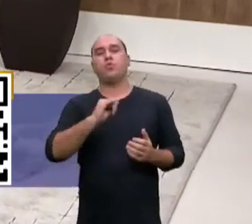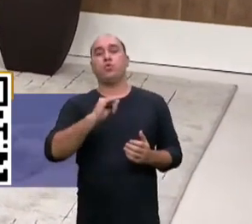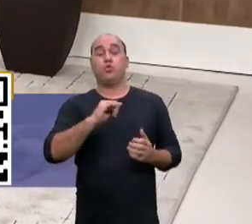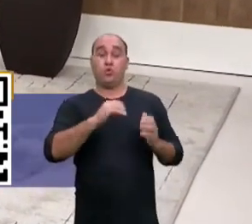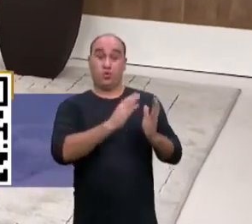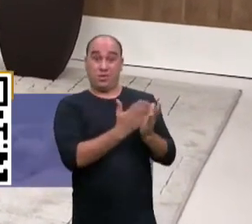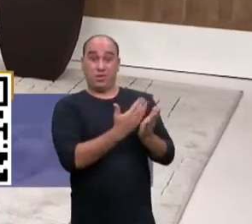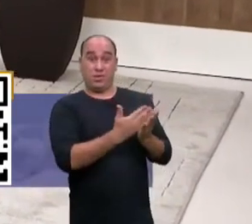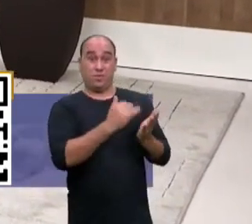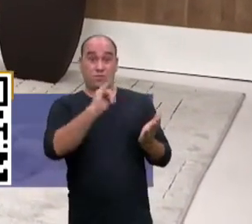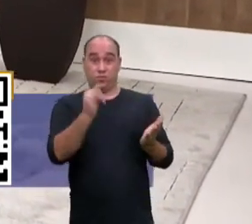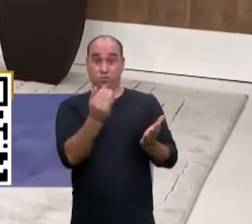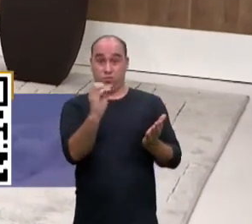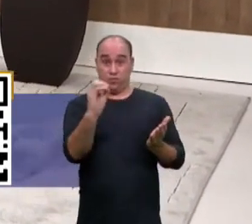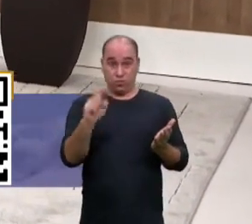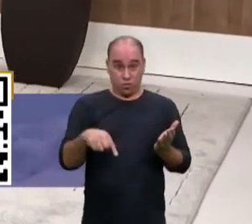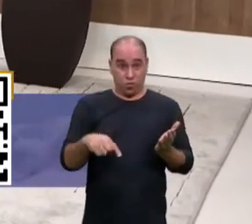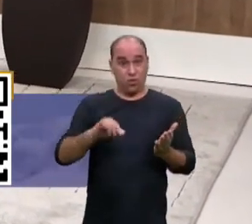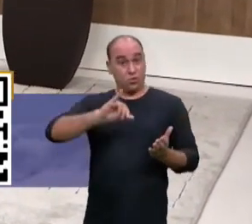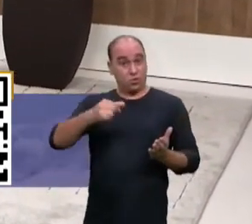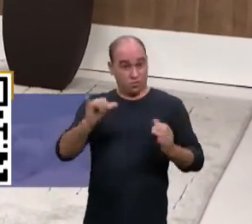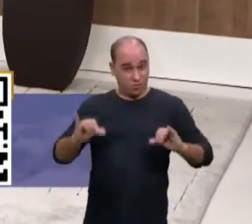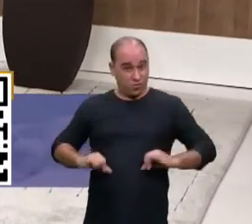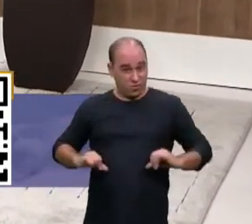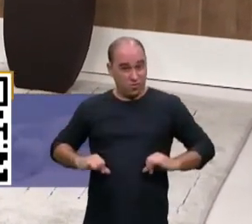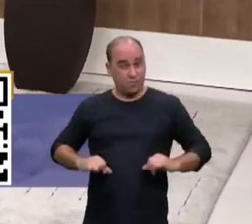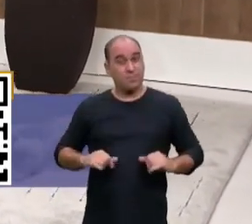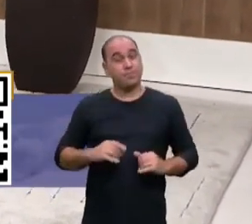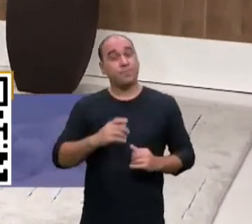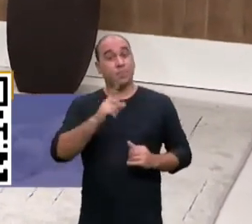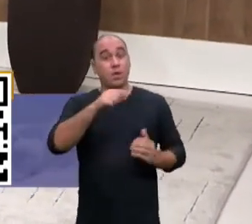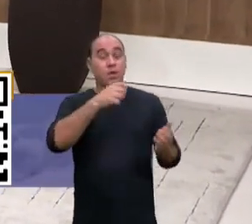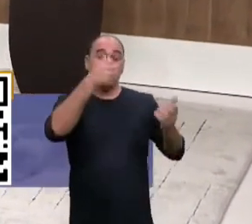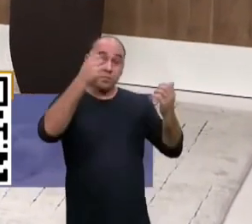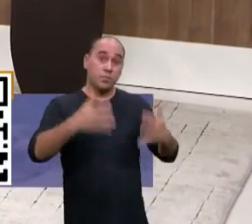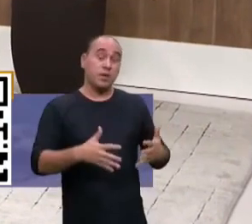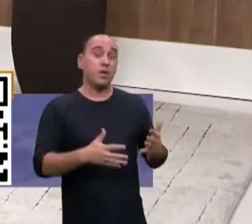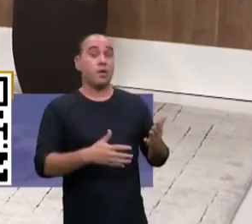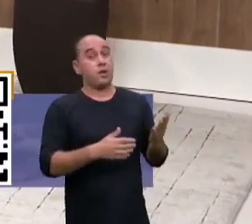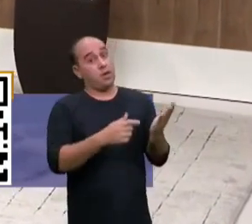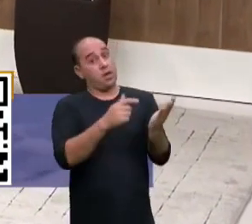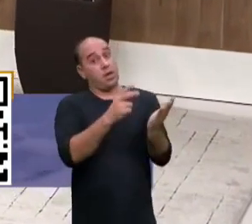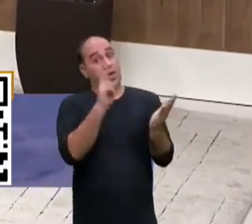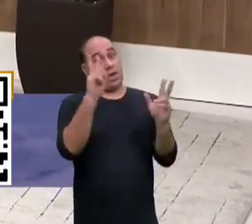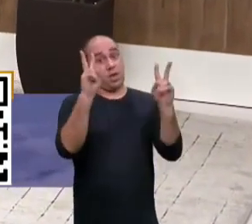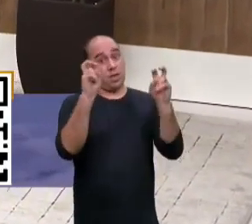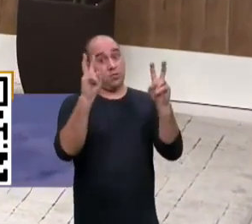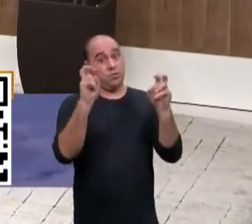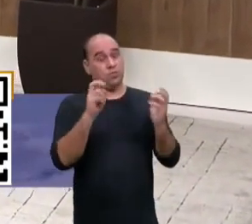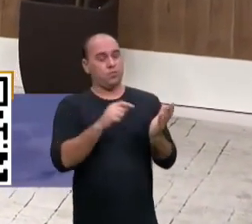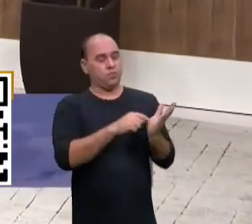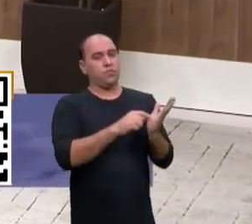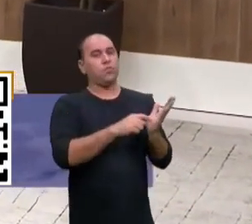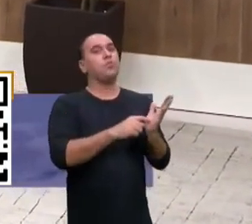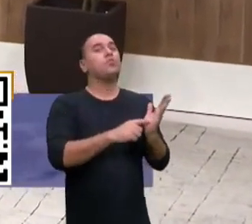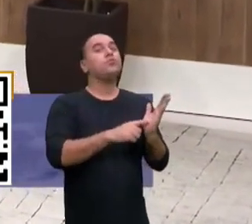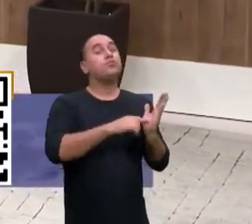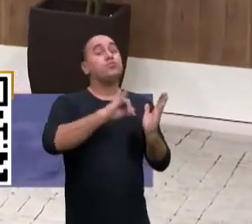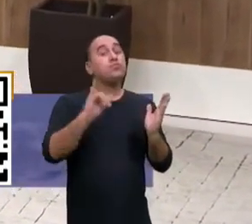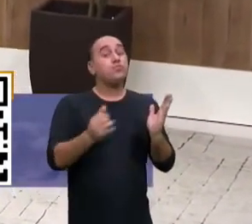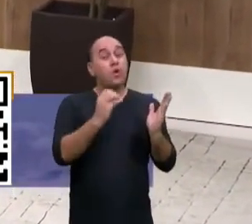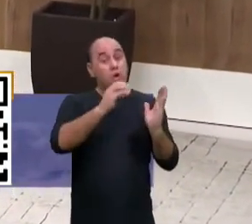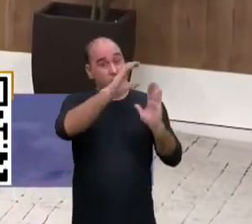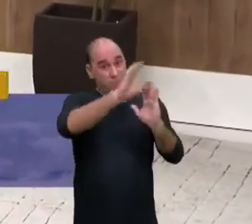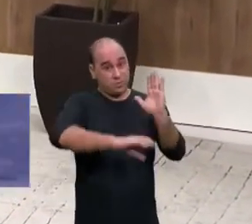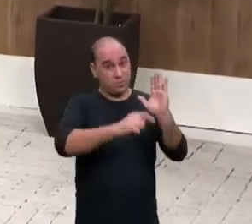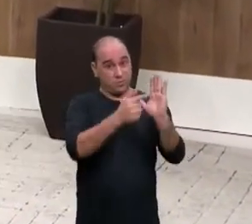Livro de Jó O Livro de Jó é um livro extraordinário e ele fala também sobre esse assunto aqui está Jó 7